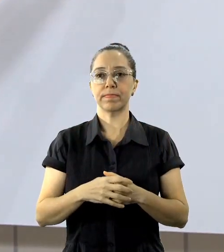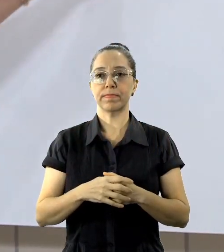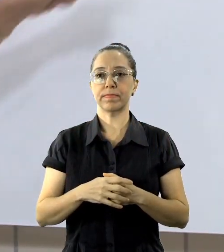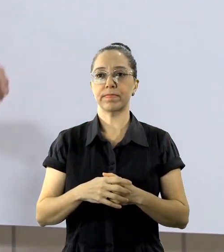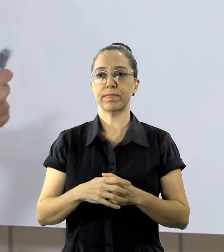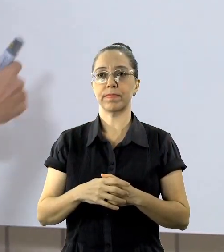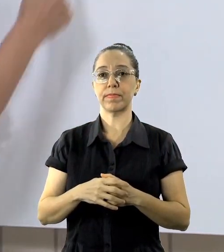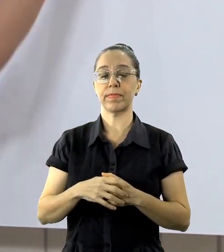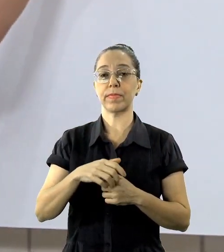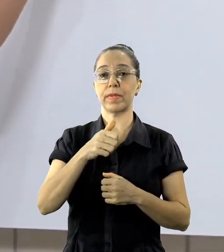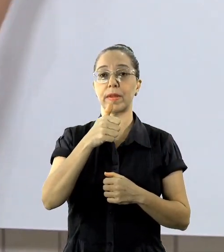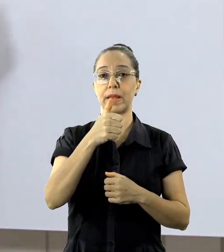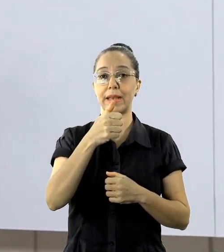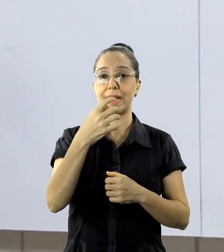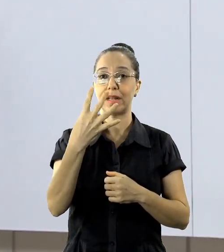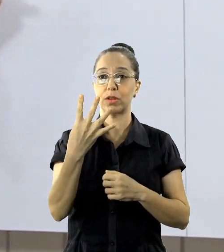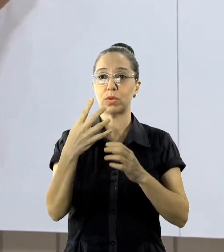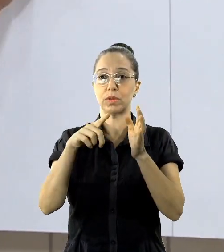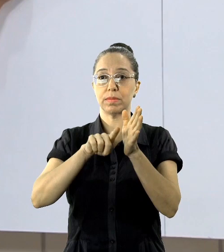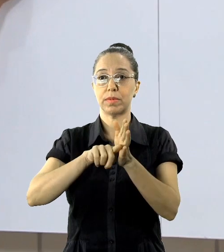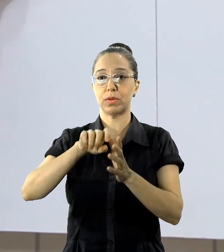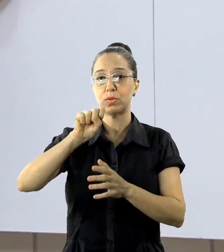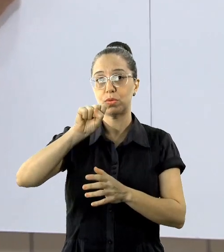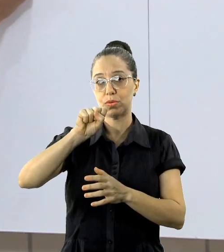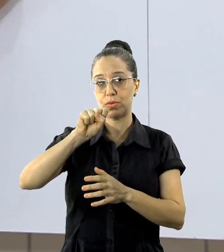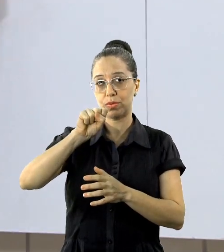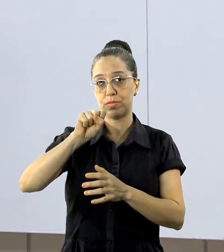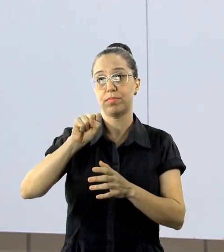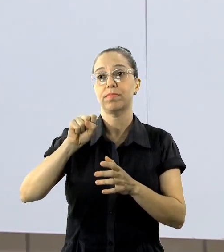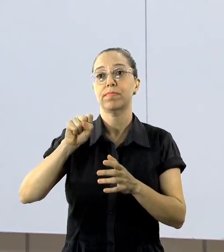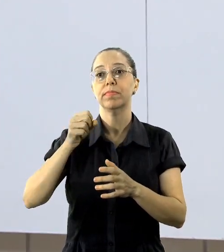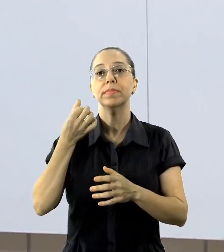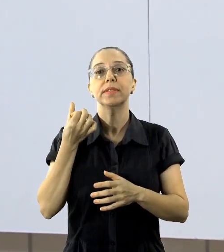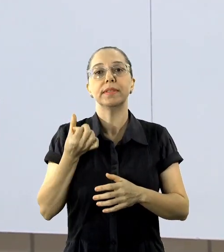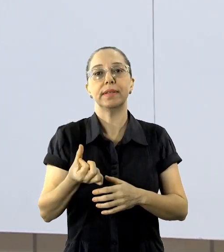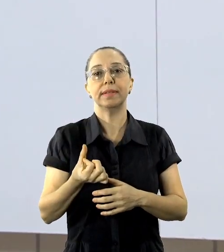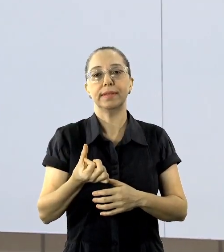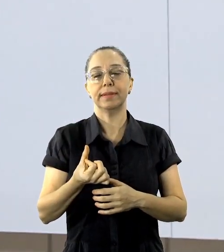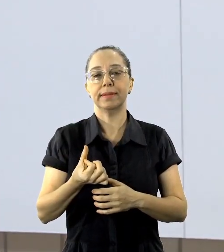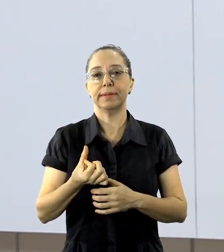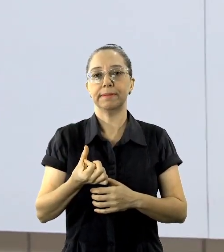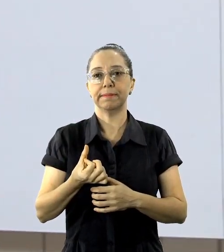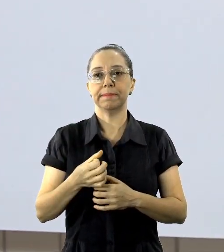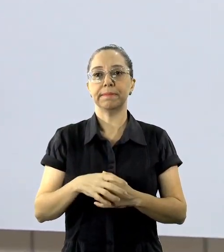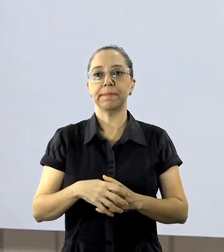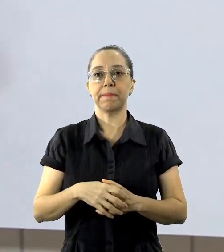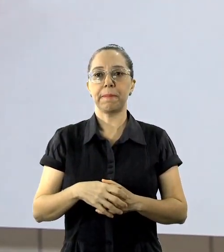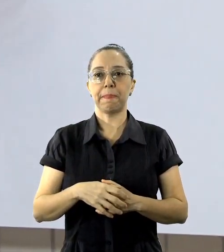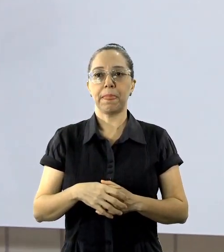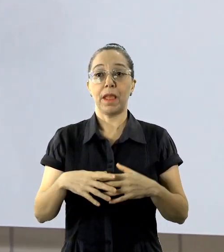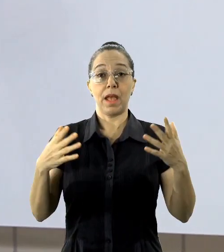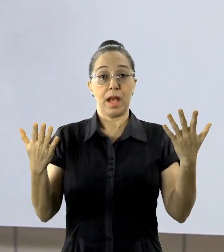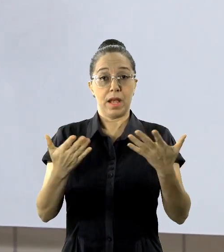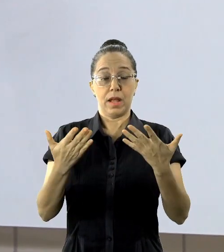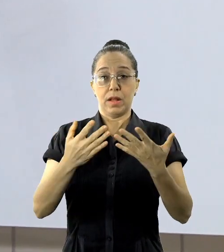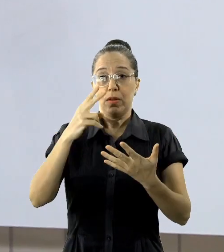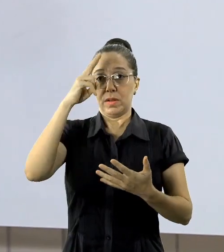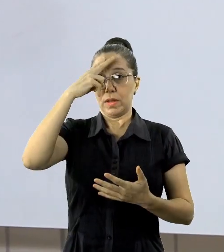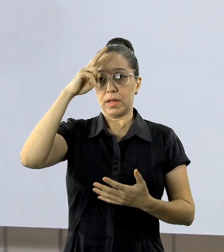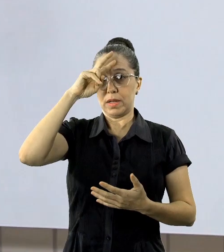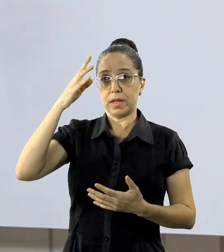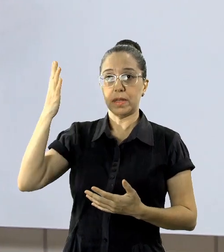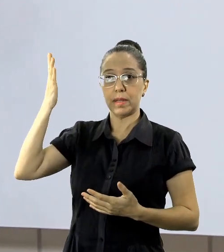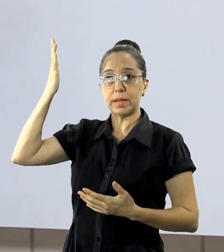14 menos 8 vai ser igual a 6. Agora, você lembra que nós não temos